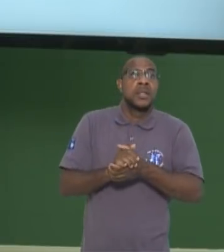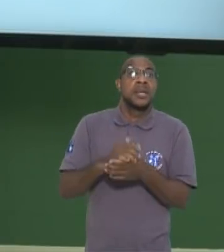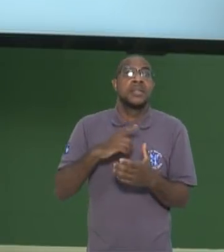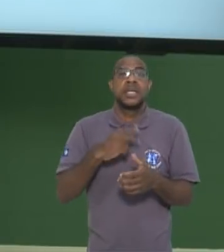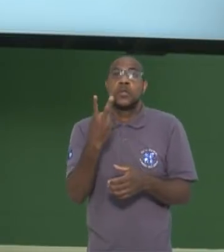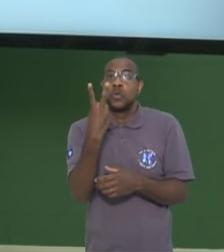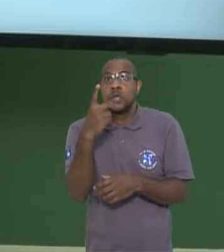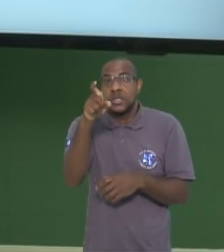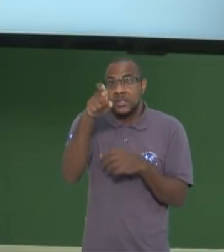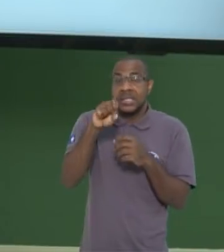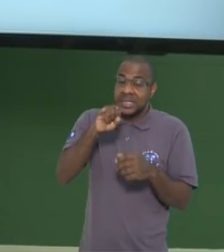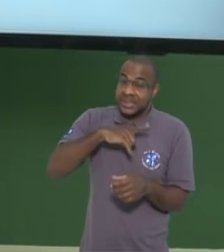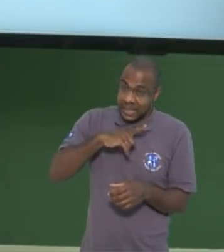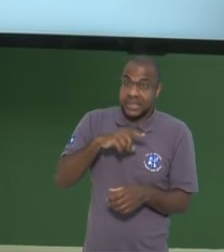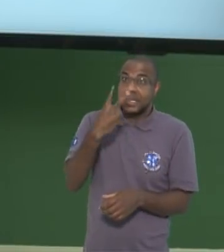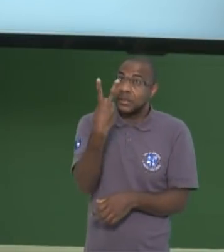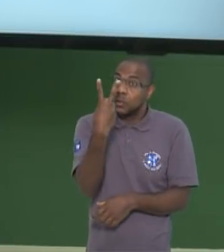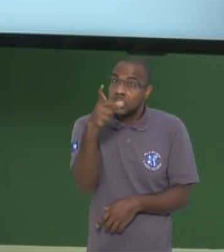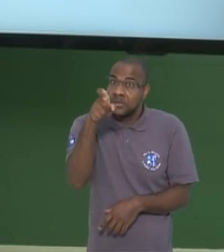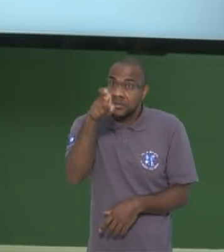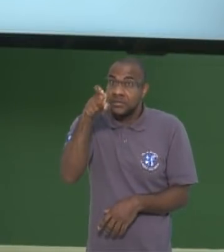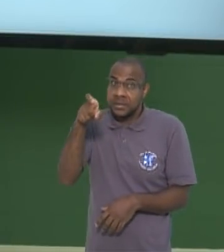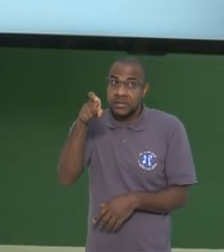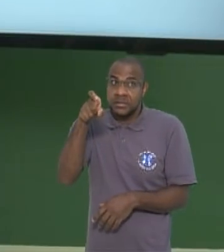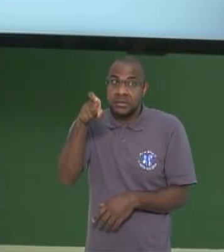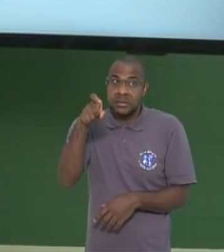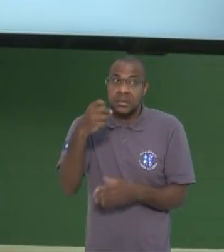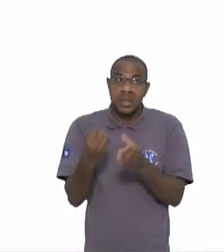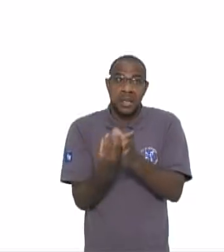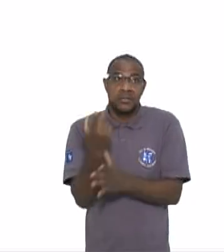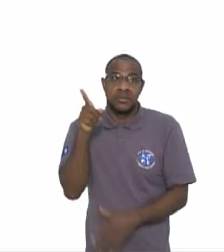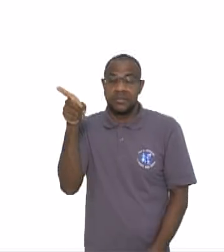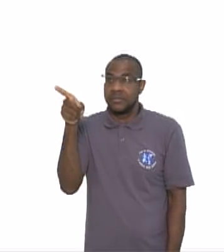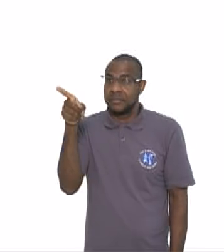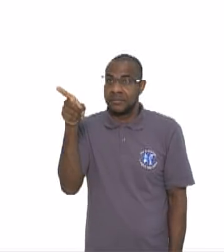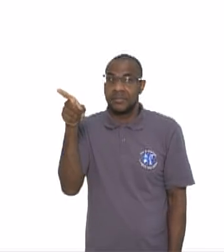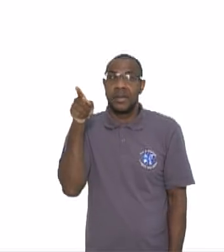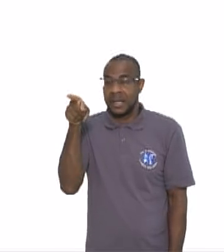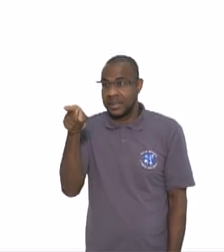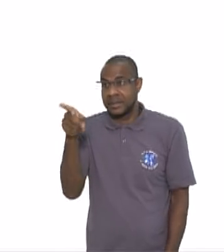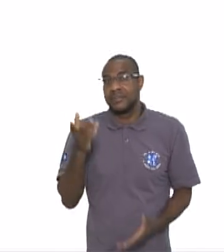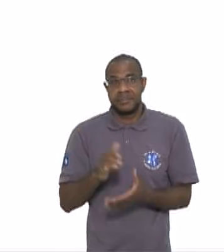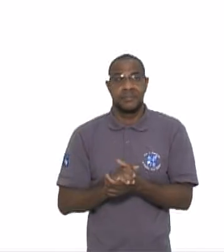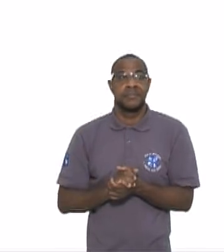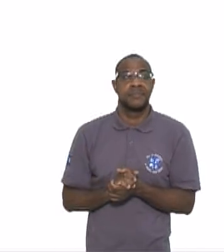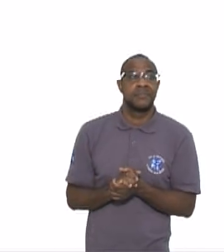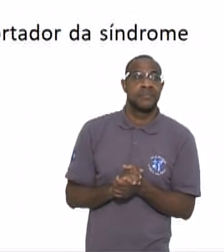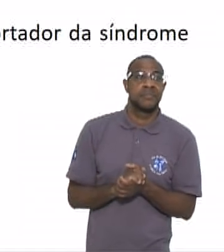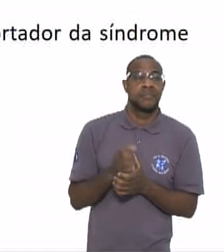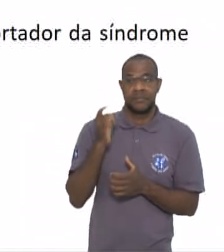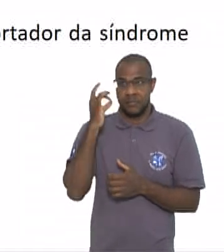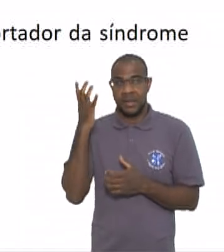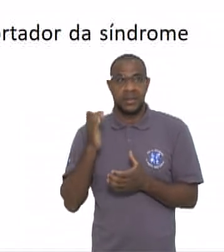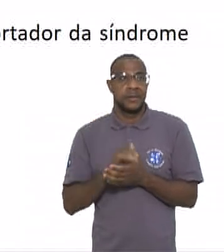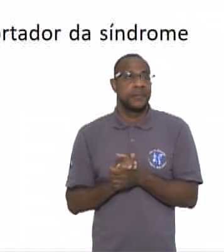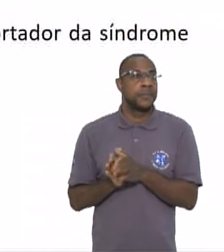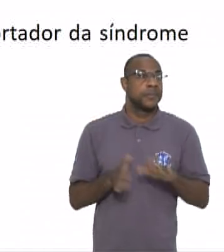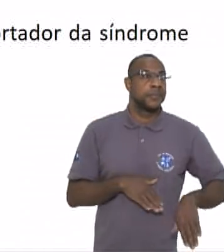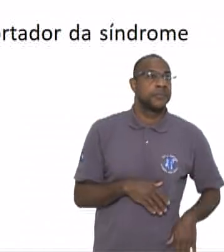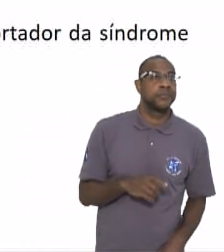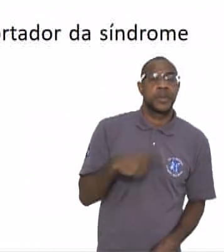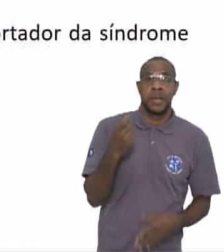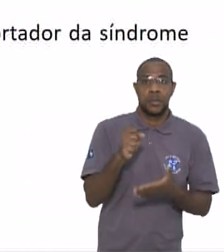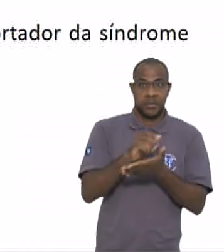2x inativos e 1 ativo, então ele tem que ter 3x. A única alternativa com 3x é essa aqui, tá? Facinho, né?